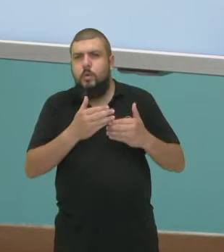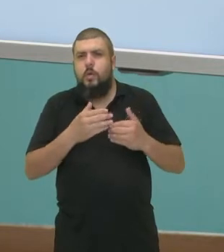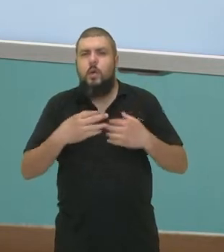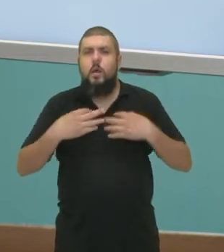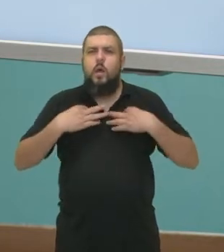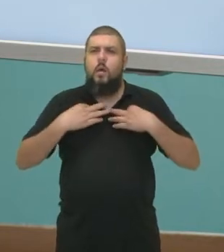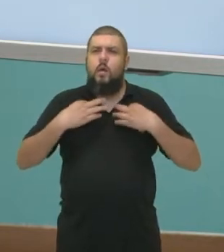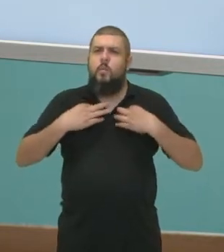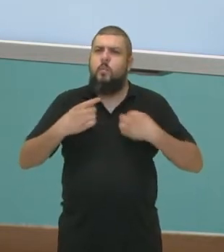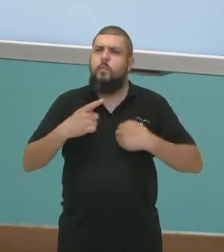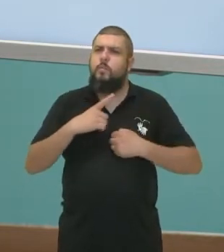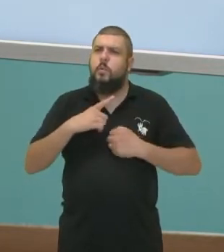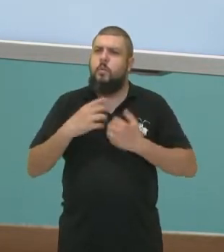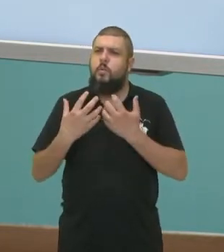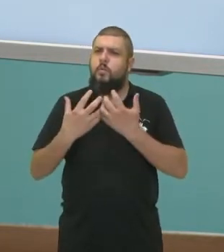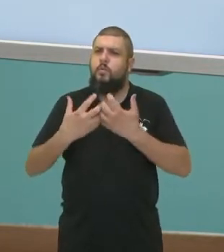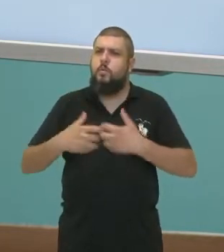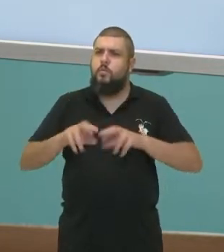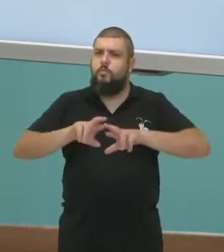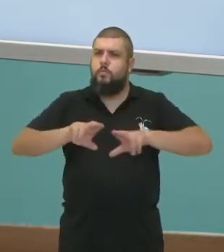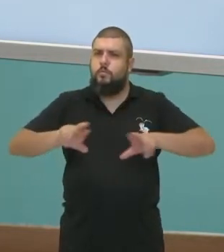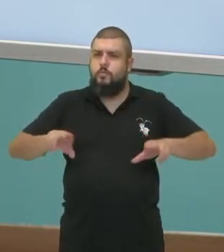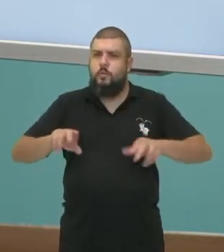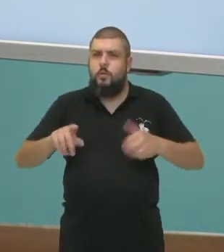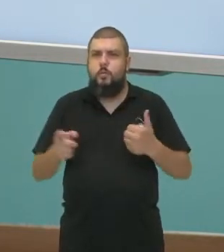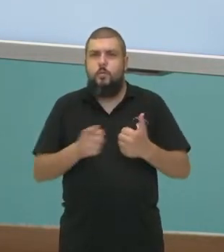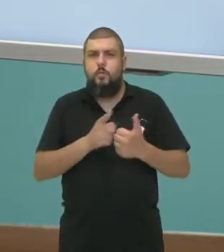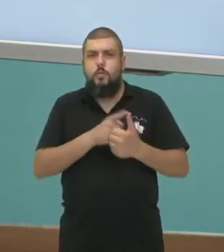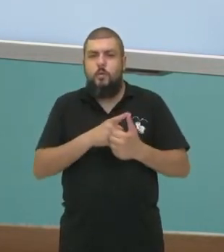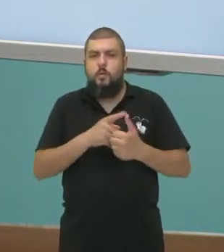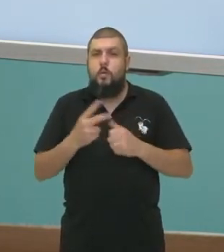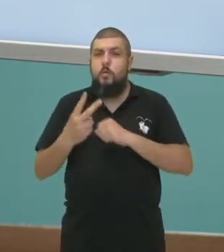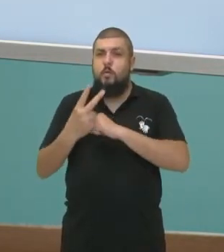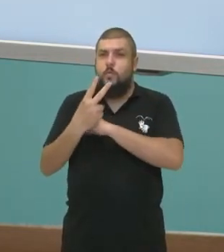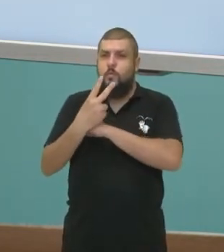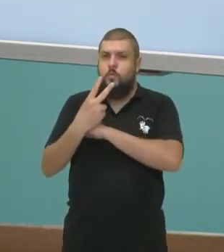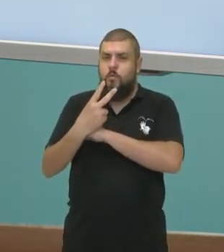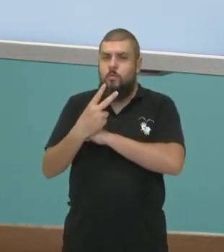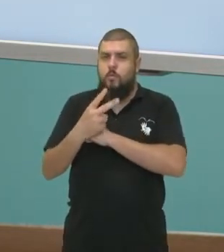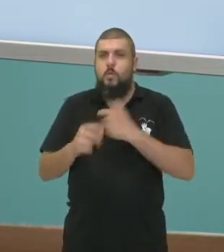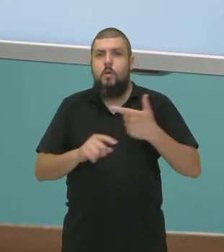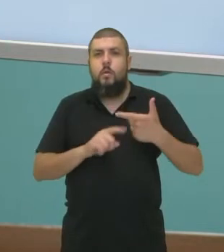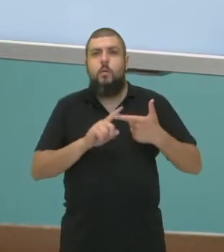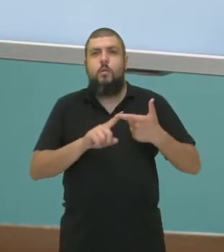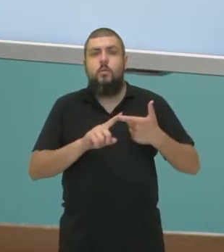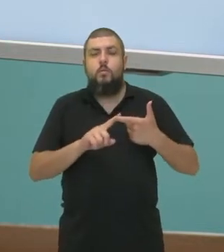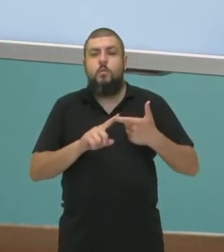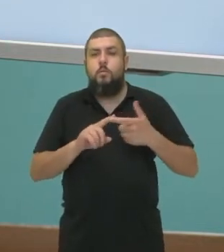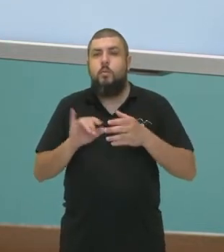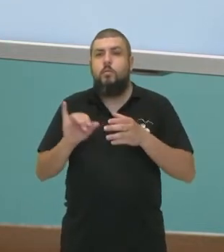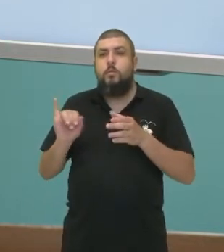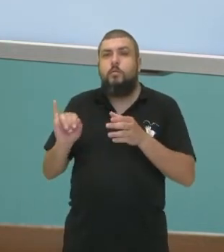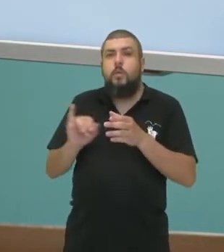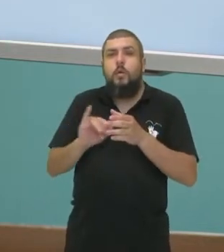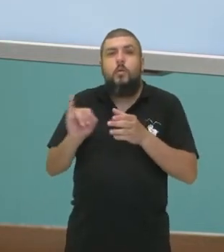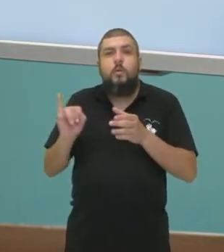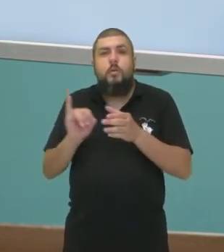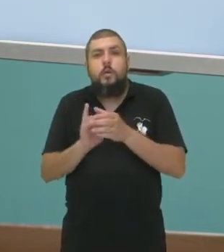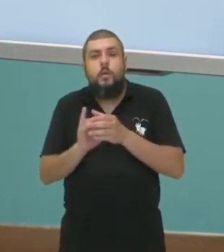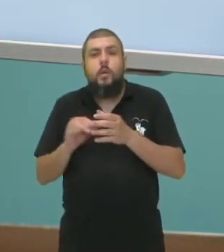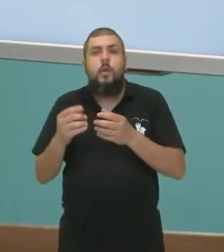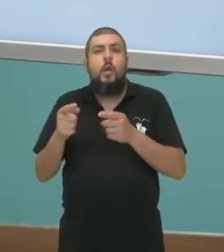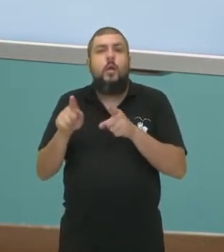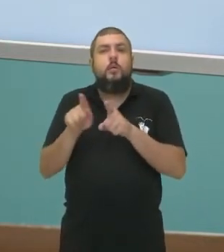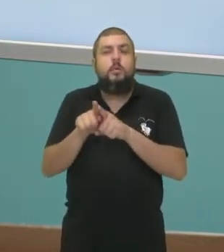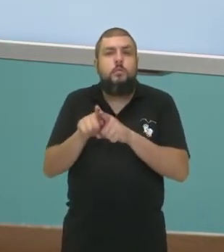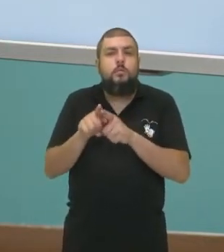por exemplo? Além de proteger, a utilizamos para distinguir, para integrar, para seduzir. E, ao final de contas, também é